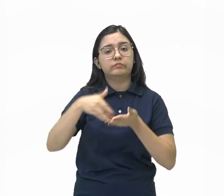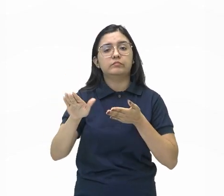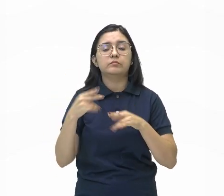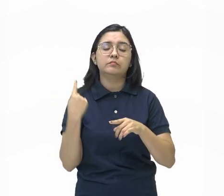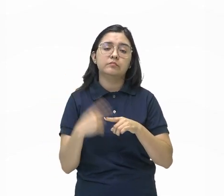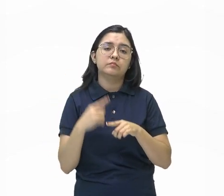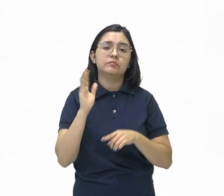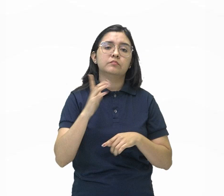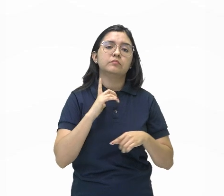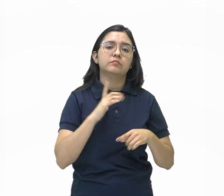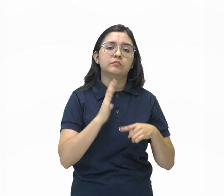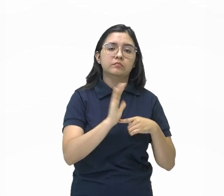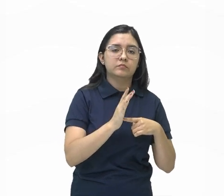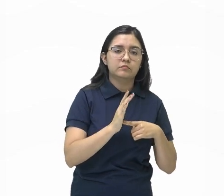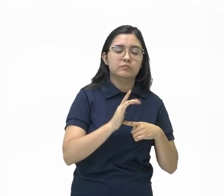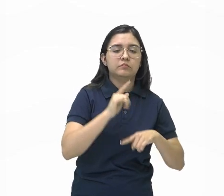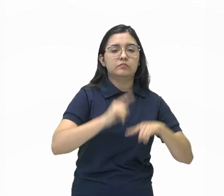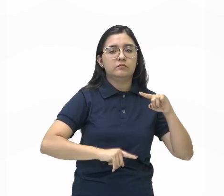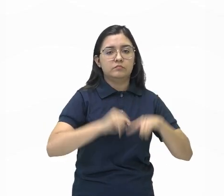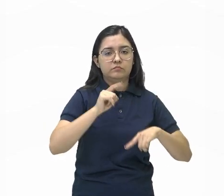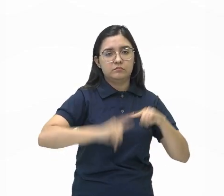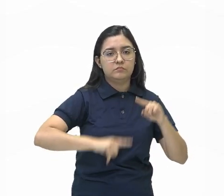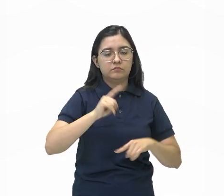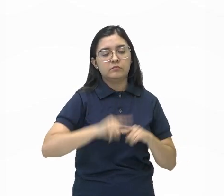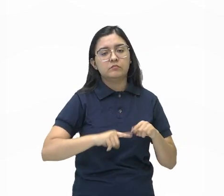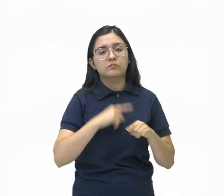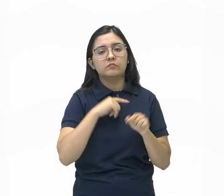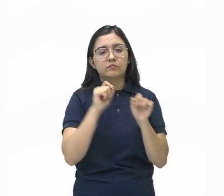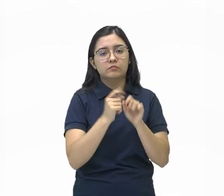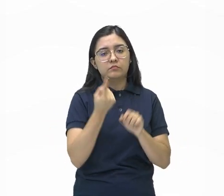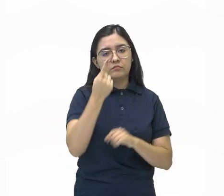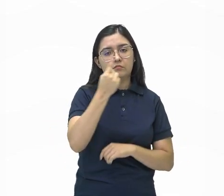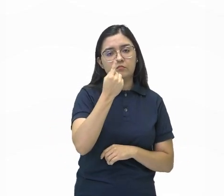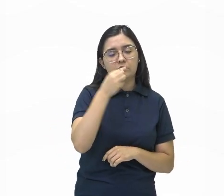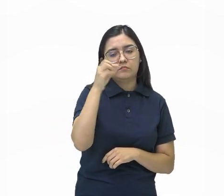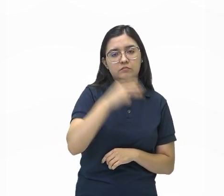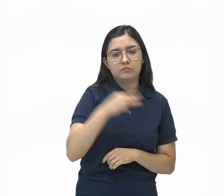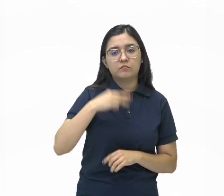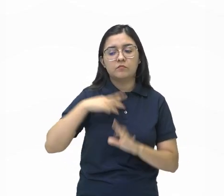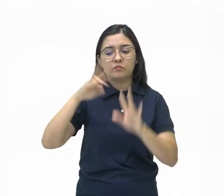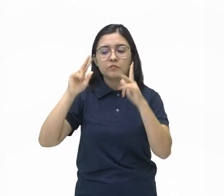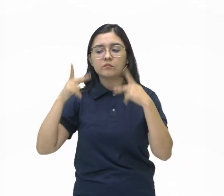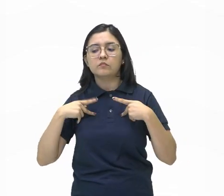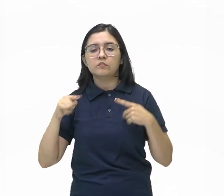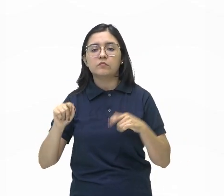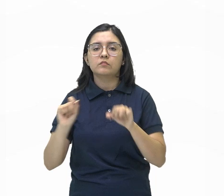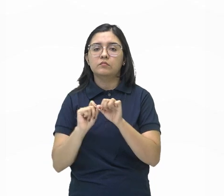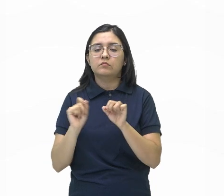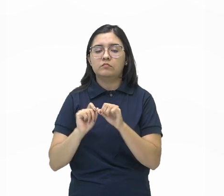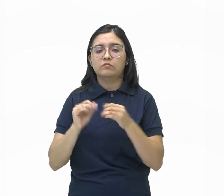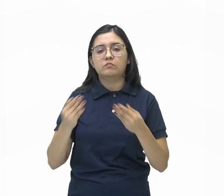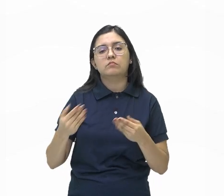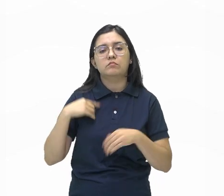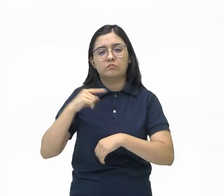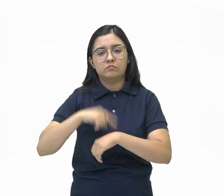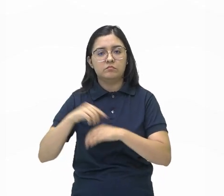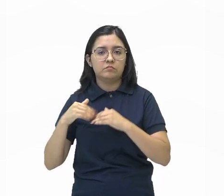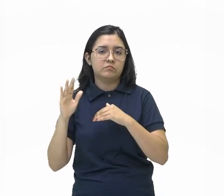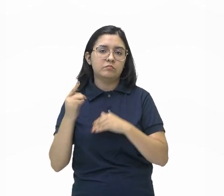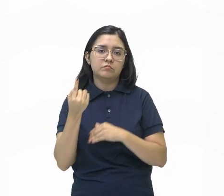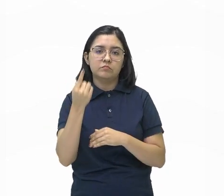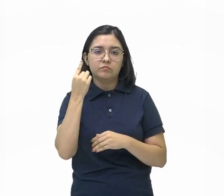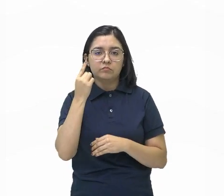máquina faz em 1 minuto, levaria para um ser humano fazer, né, em um